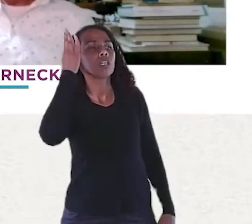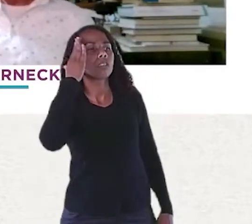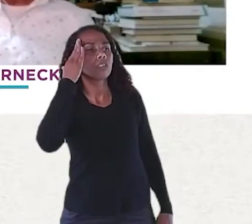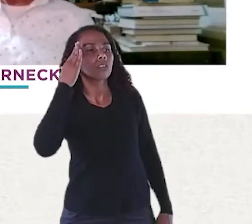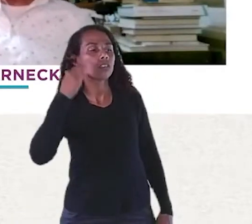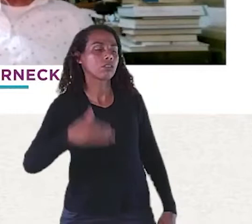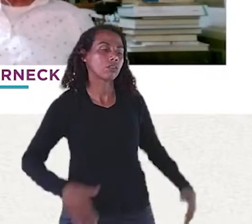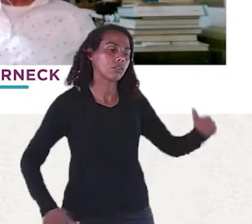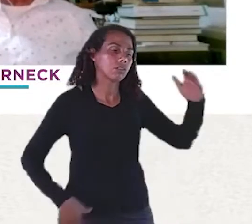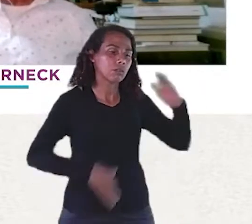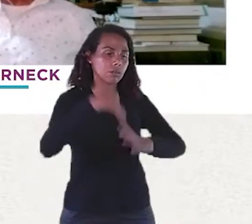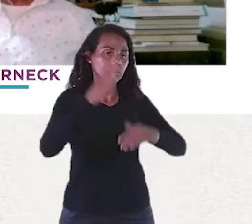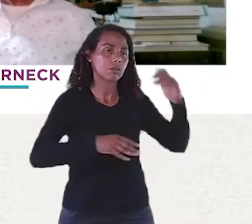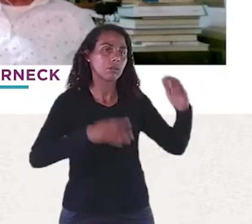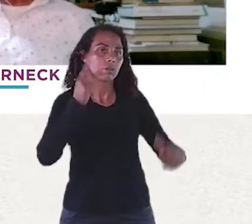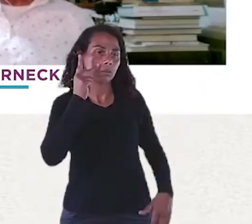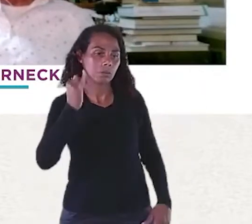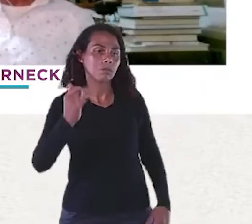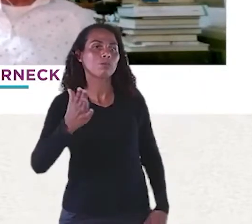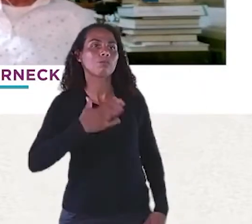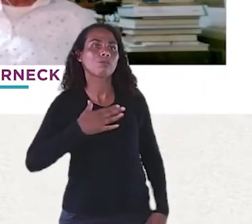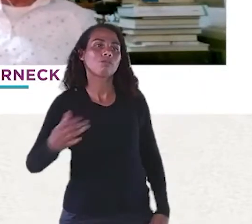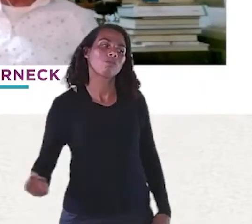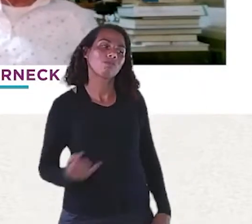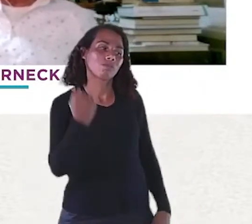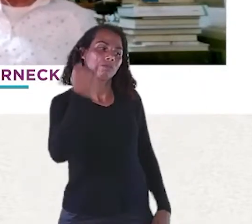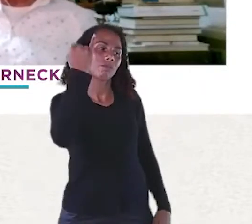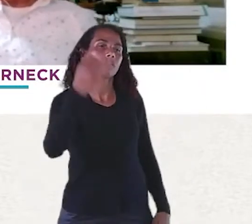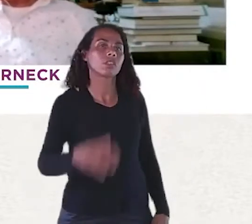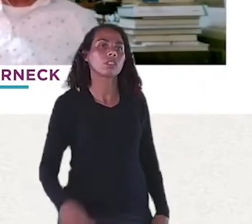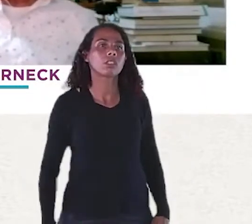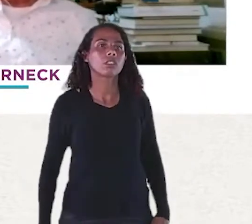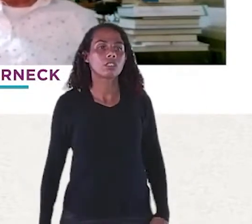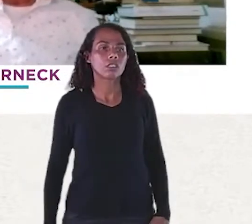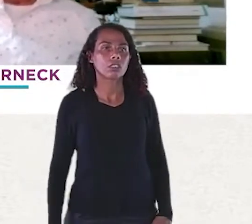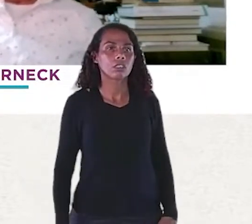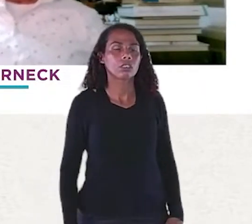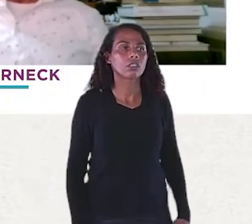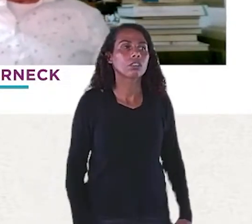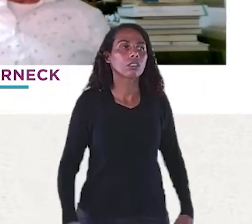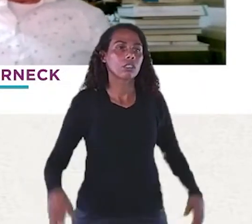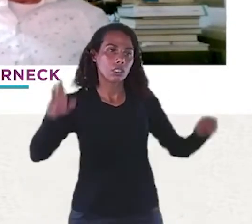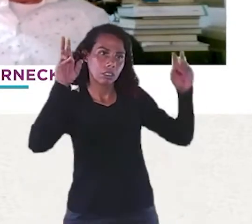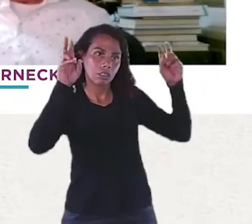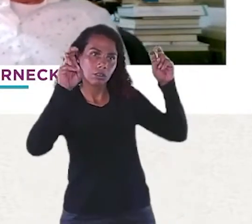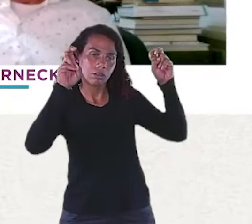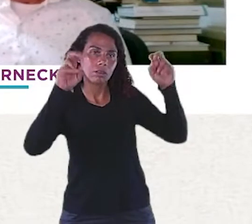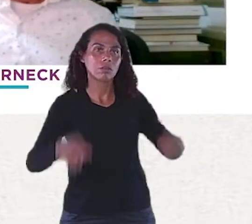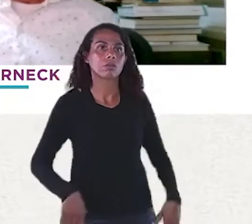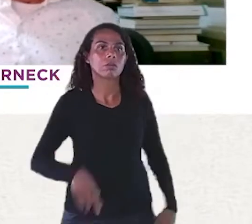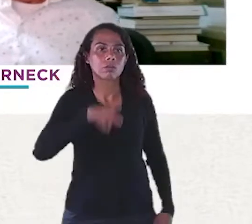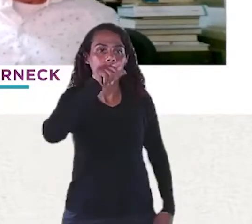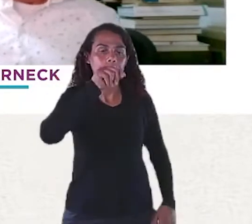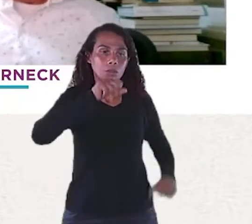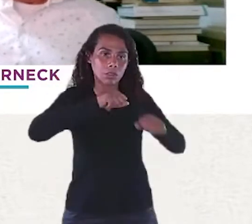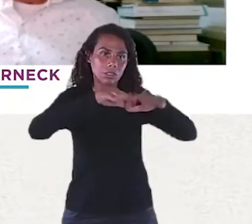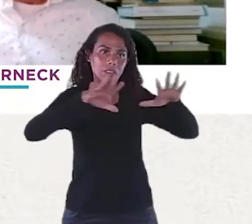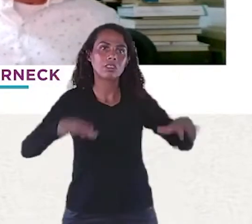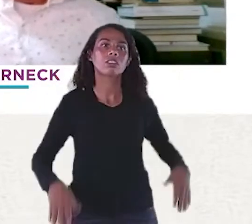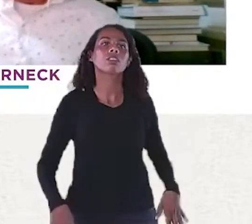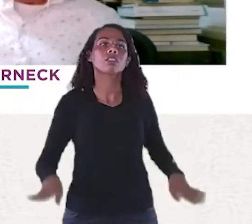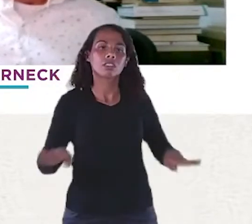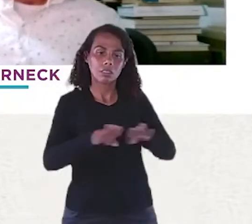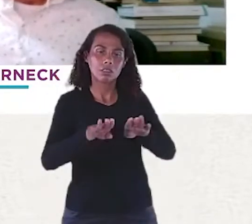meu de Jornal do Brasil trabalhava no Globo Rural, na revista, né? E na Globo Rural,